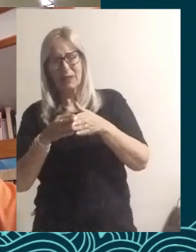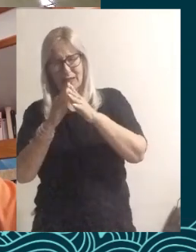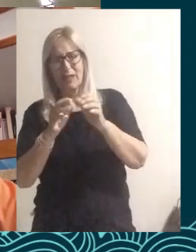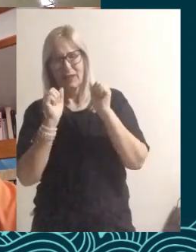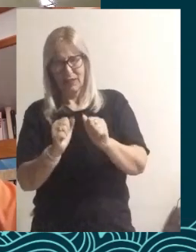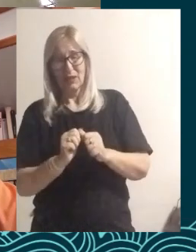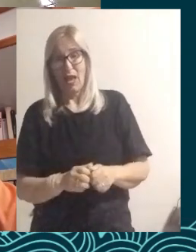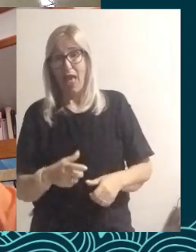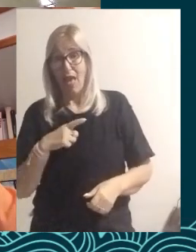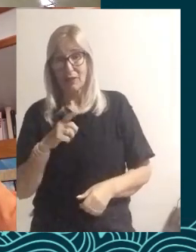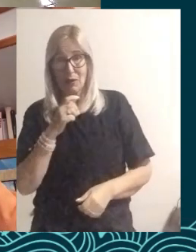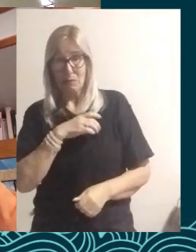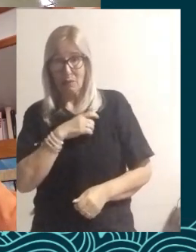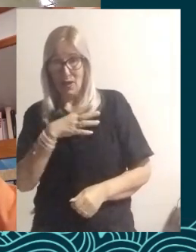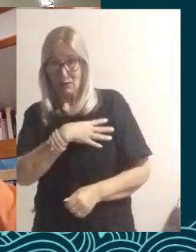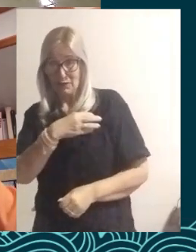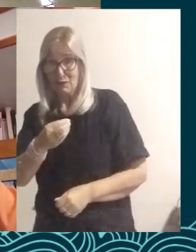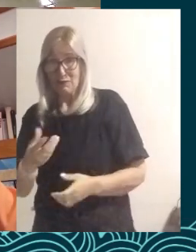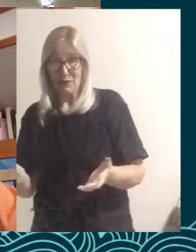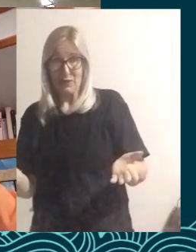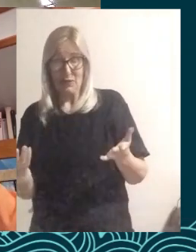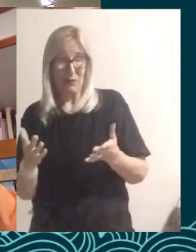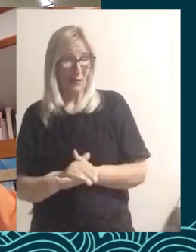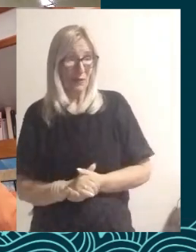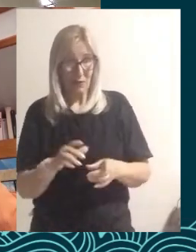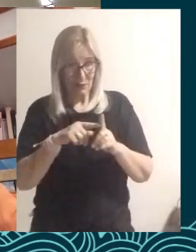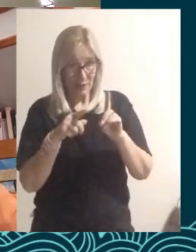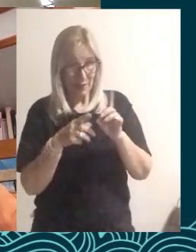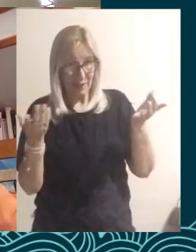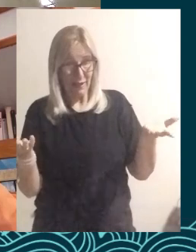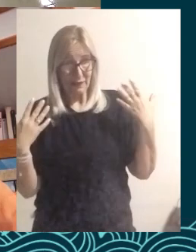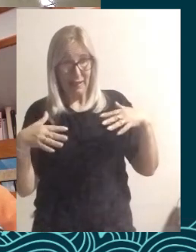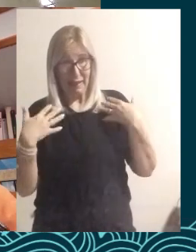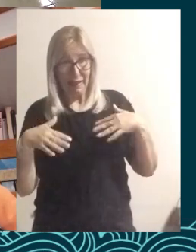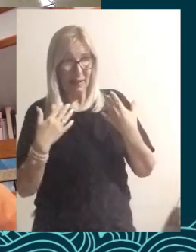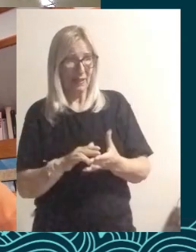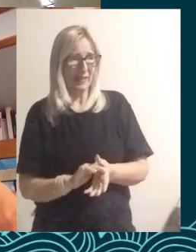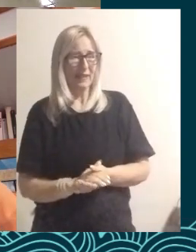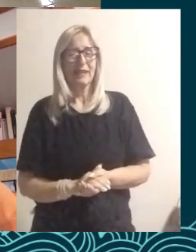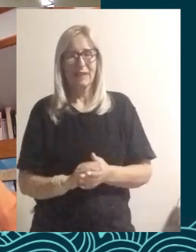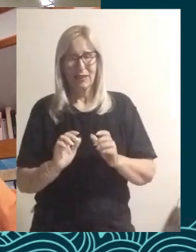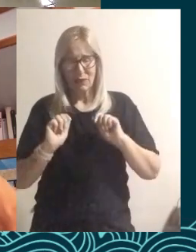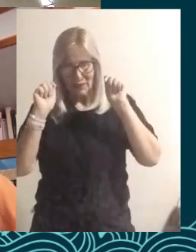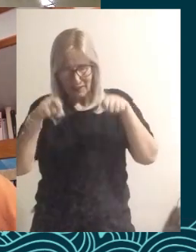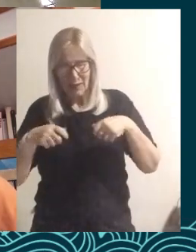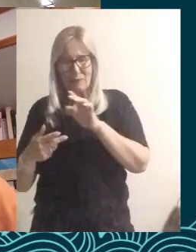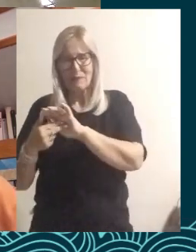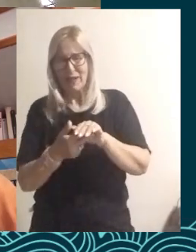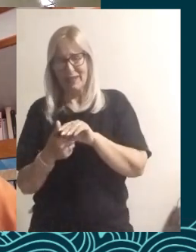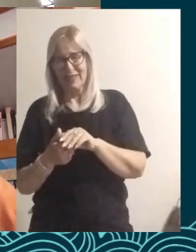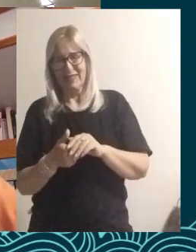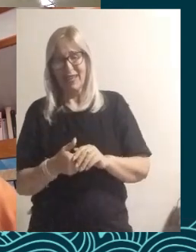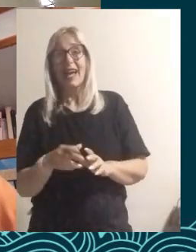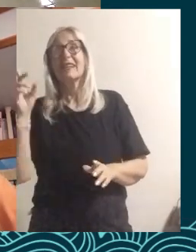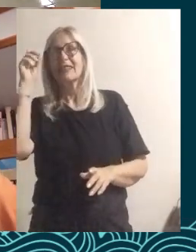bem mais fácil do que ter filho. Eu não tenho nem coragem de ter filho hoje em dia. Quem sabe, inspirada em vocês, eu começo a achar que eu posso